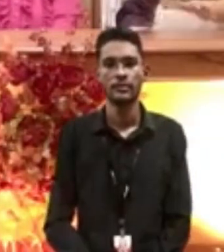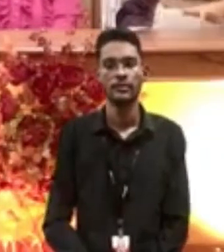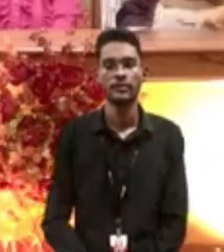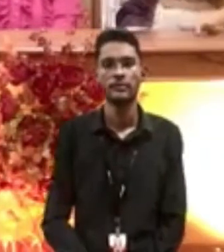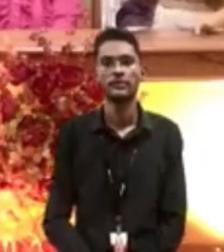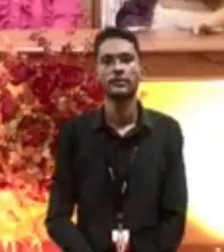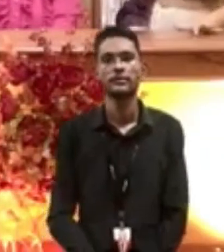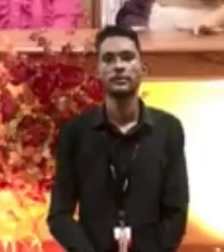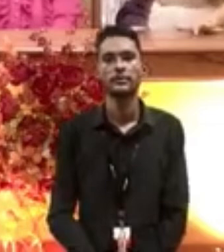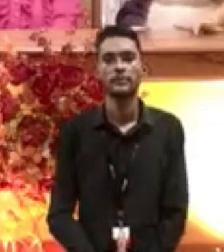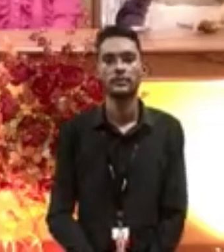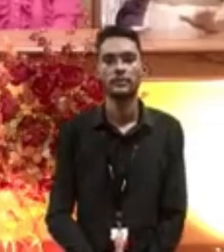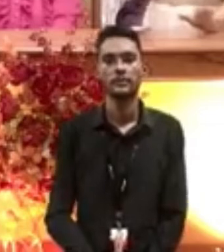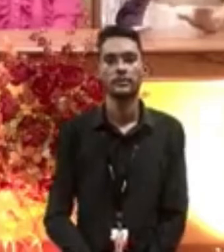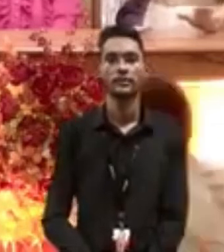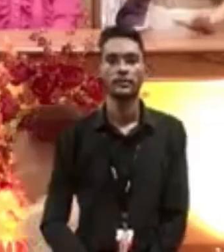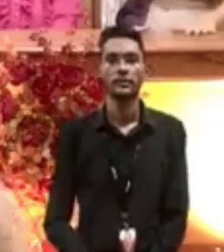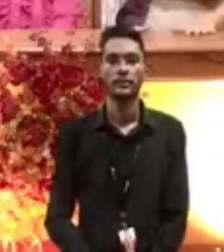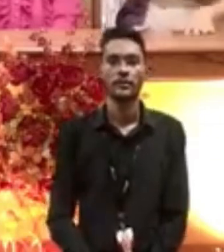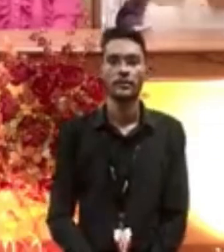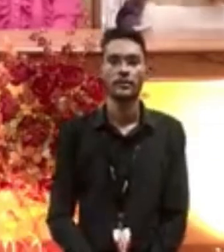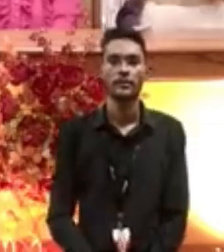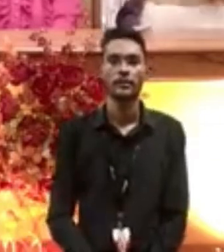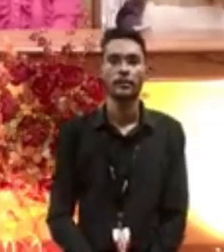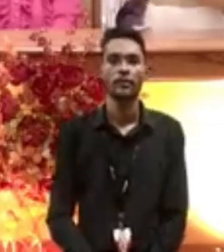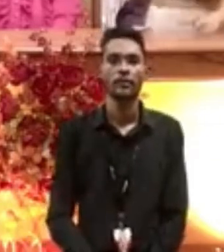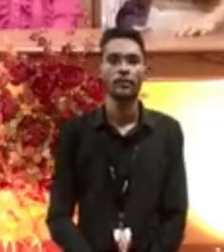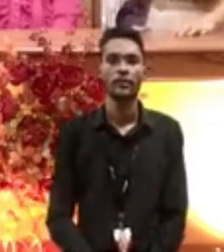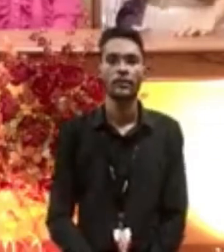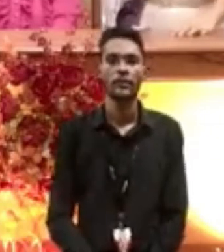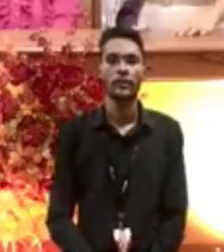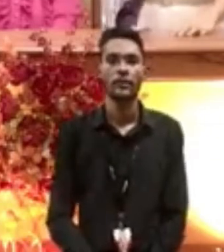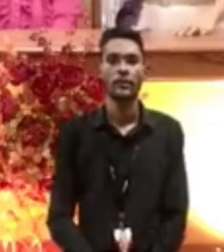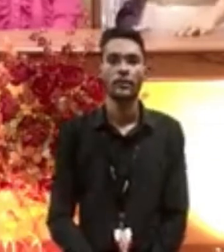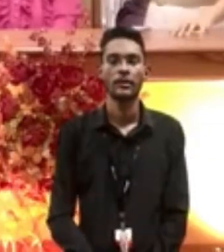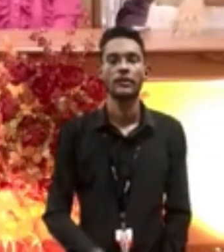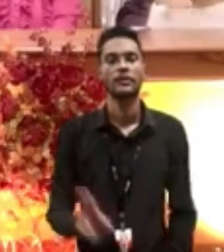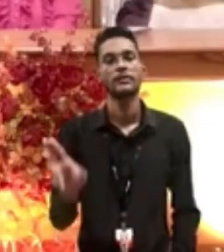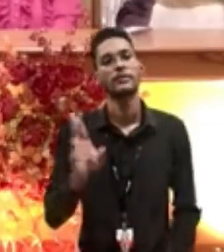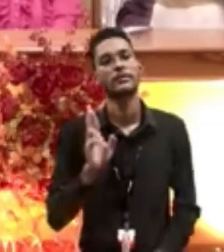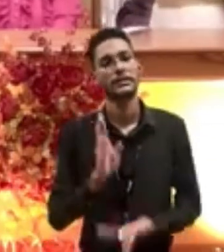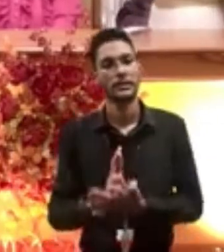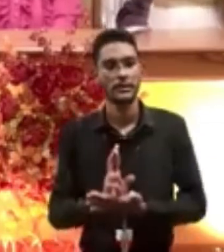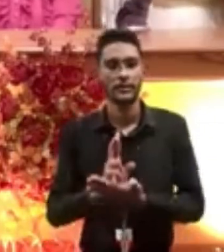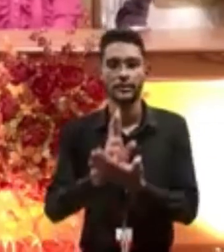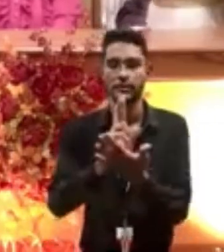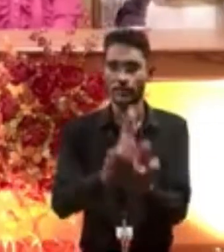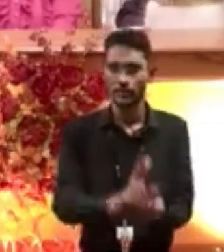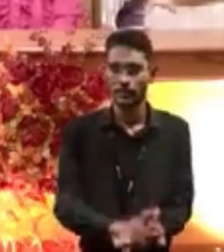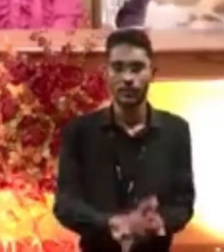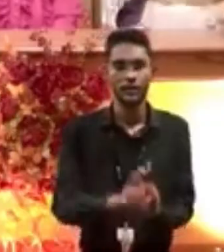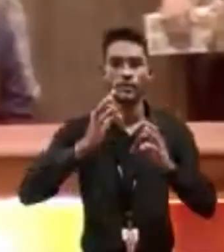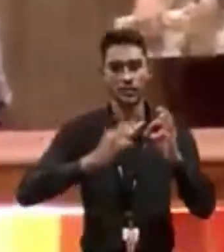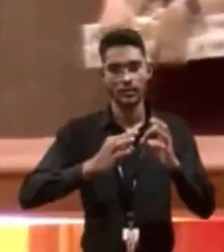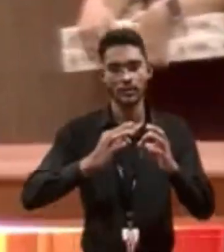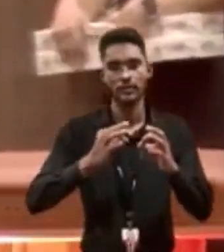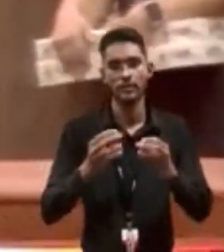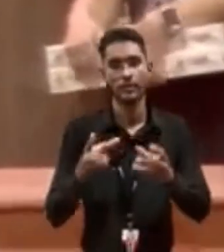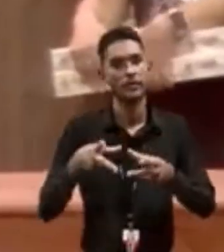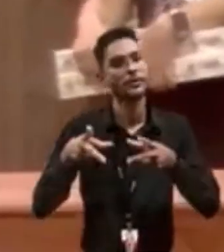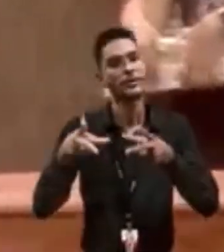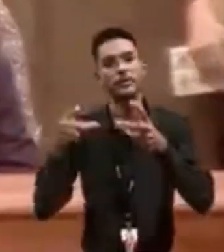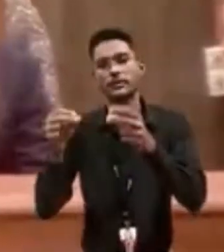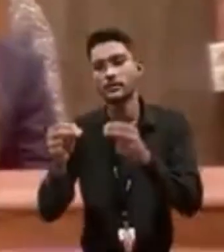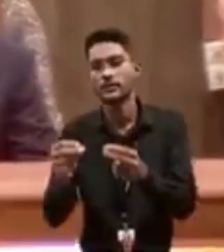Eu quero aqui, em nome da mídia, da recepção, de todo mundo que está aí nos bastidores, eu sei